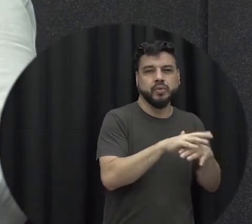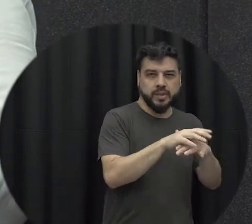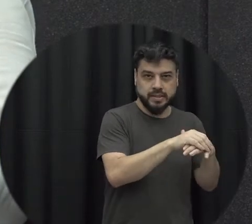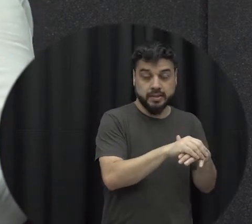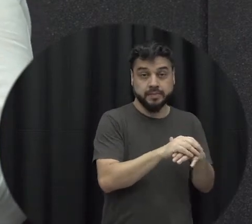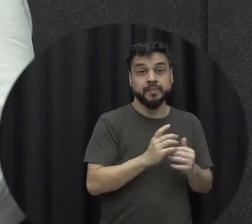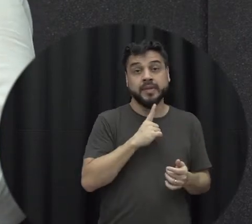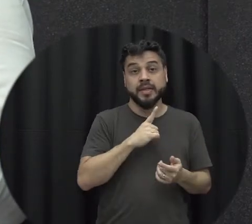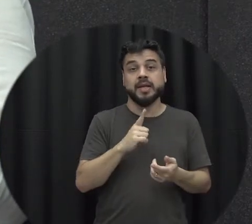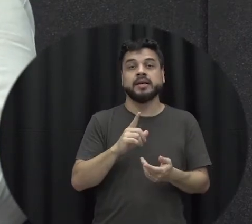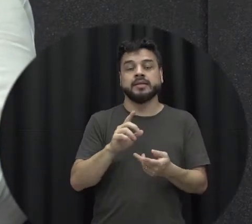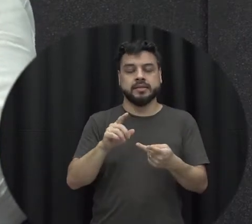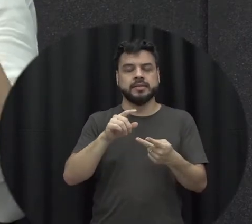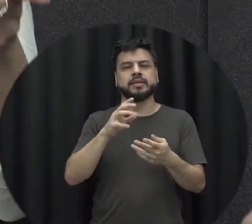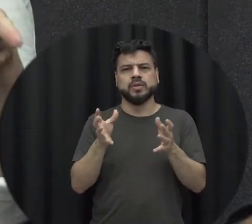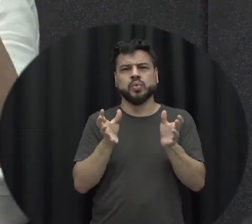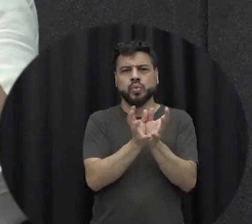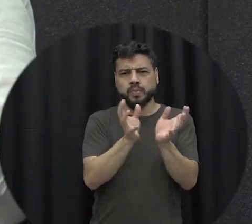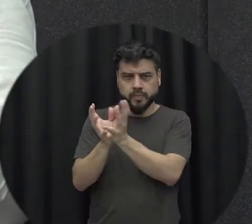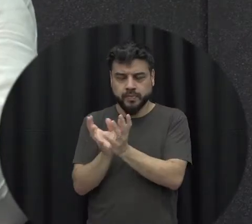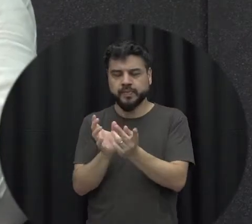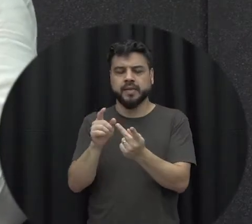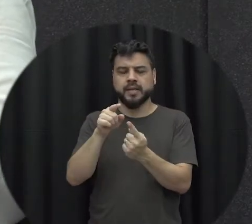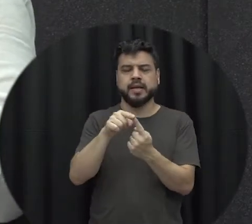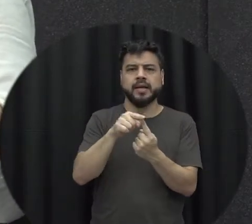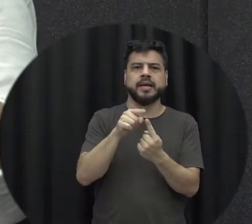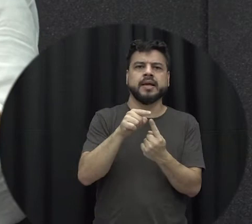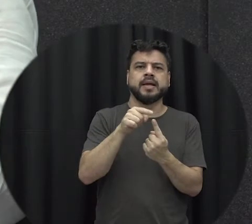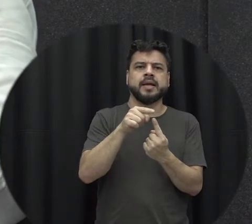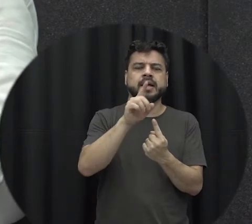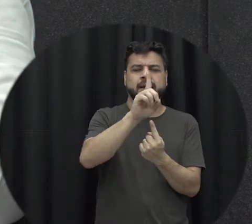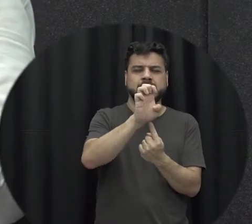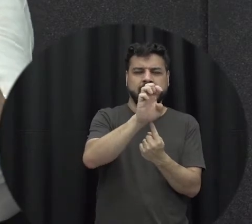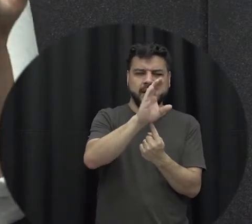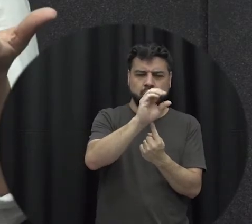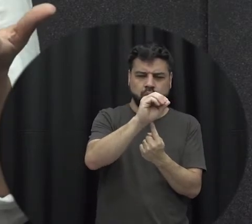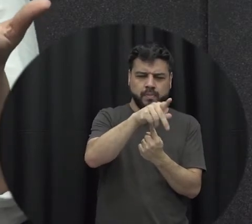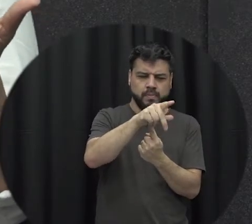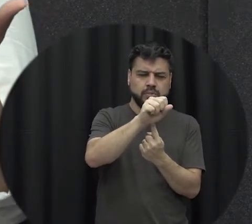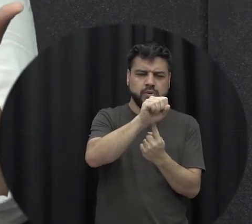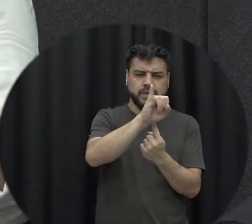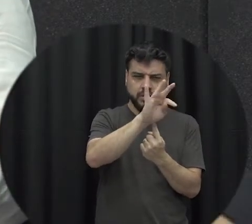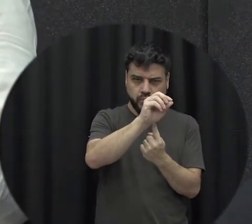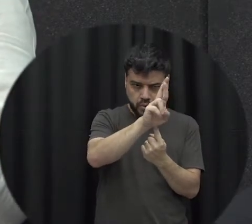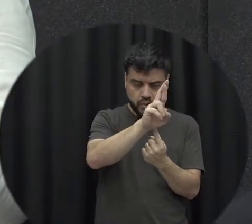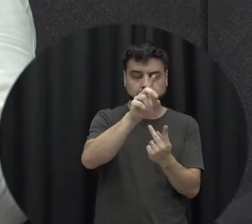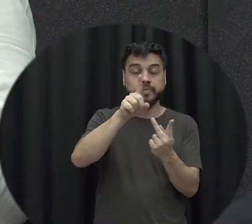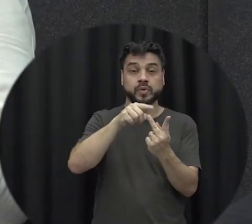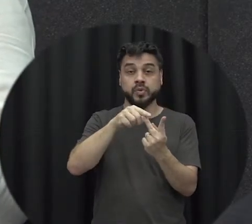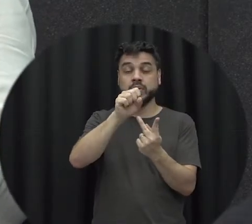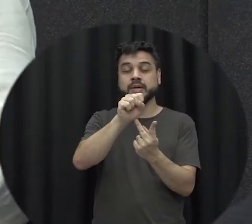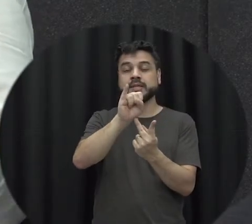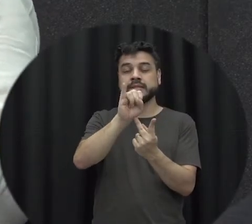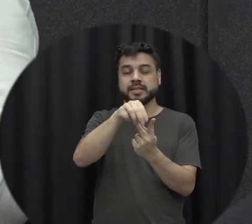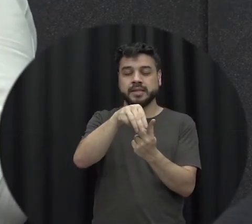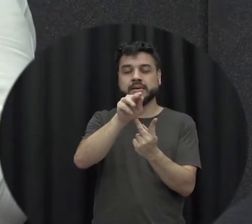Aí a gente tem os simbiontes, que são esses da kombucha. Então, o simbionte é quando um organismo ajuda o outro, né? E